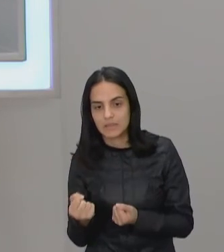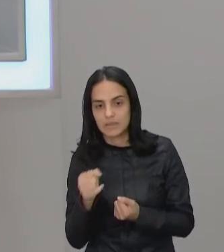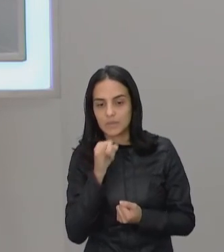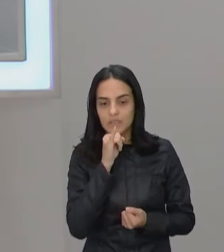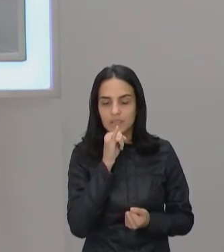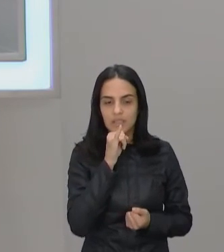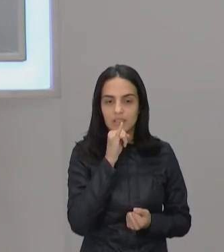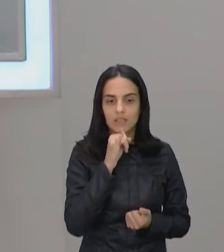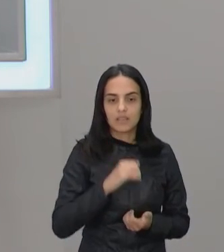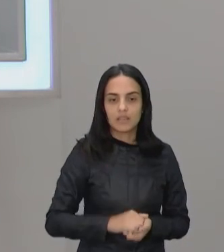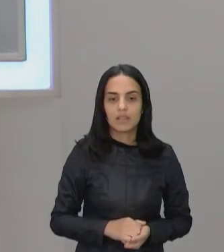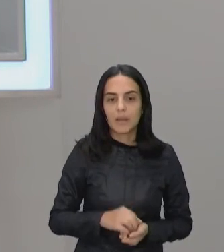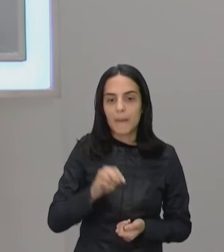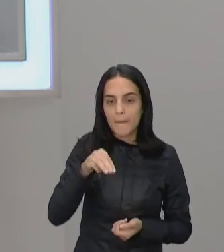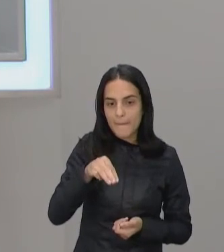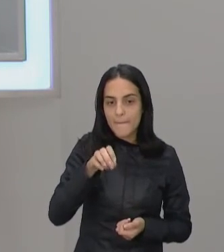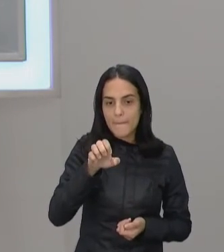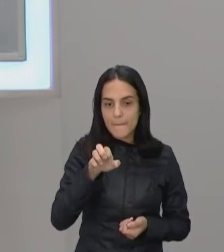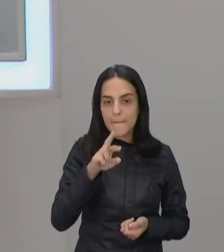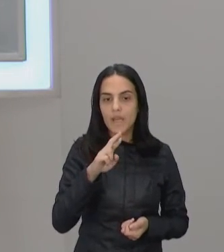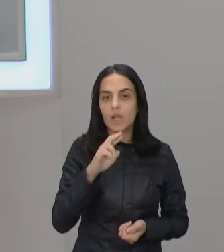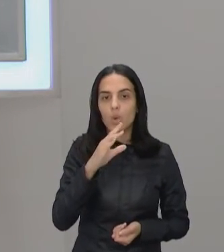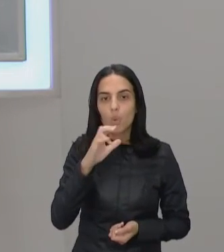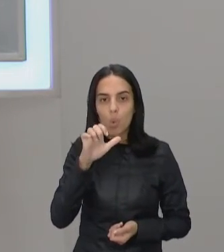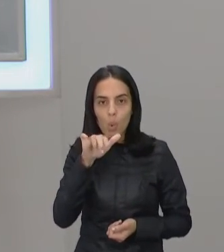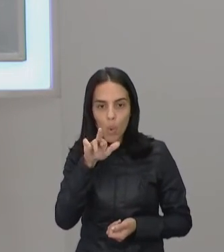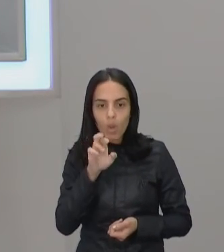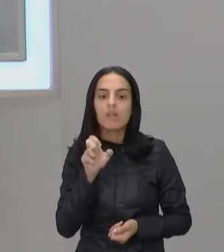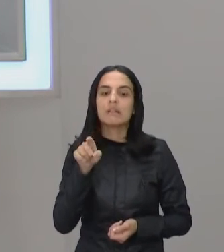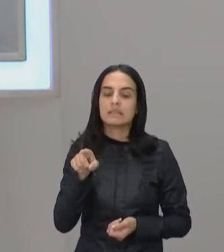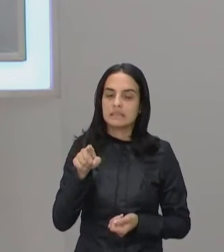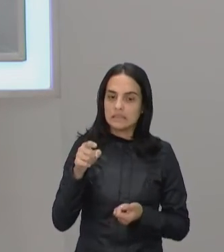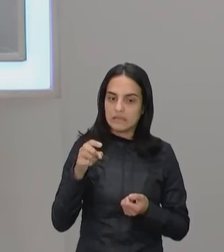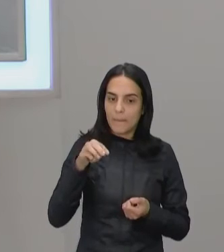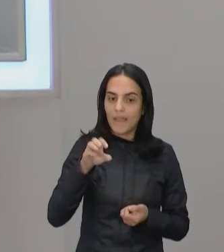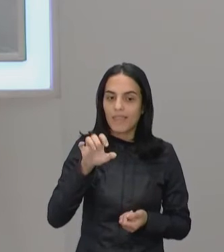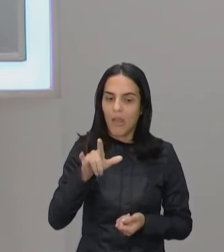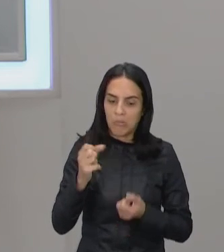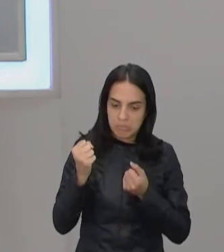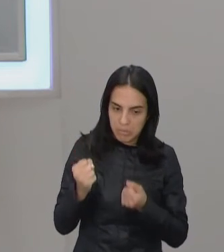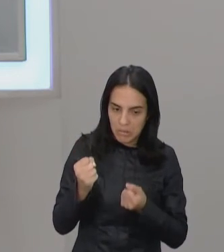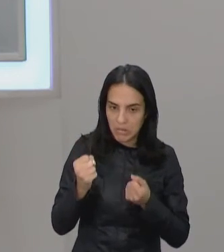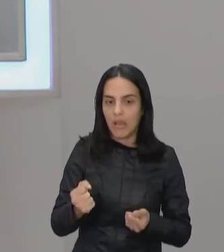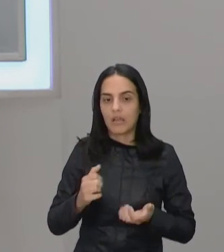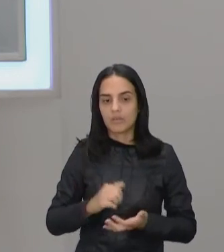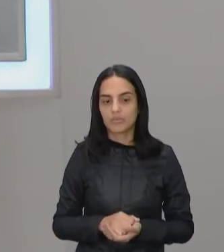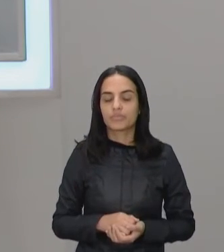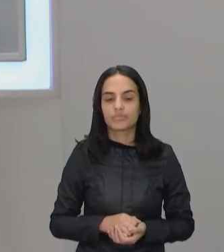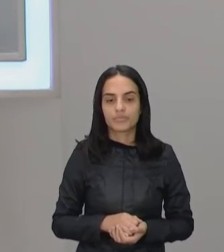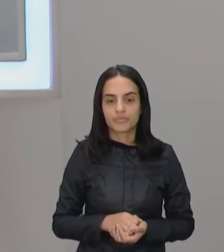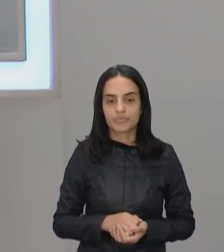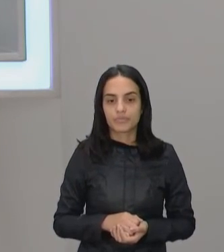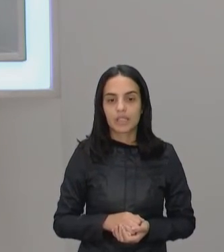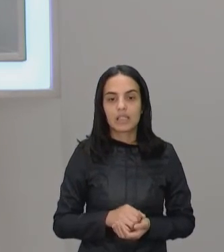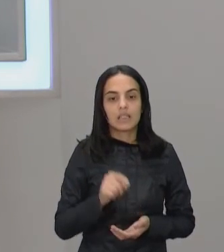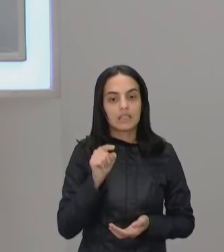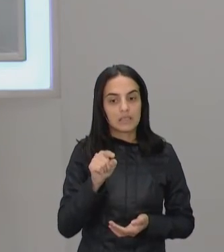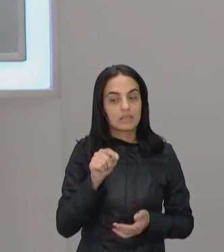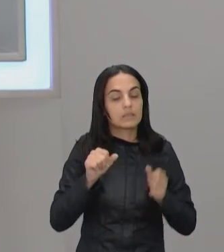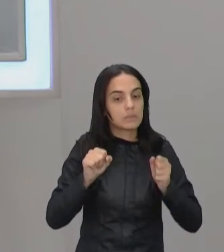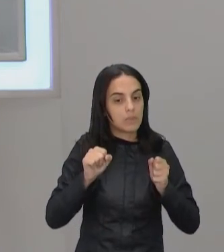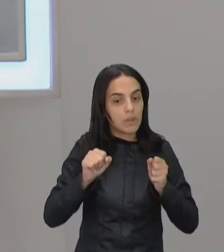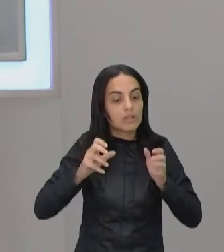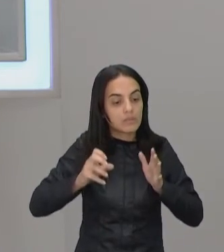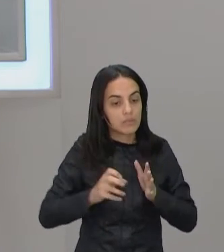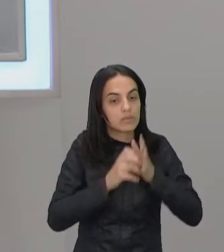cádmio, mercúrio, né? São metais pesados, de efeito acumulativo. E eles vão aí interferir